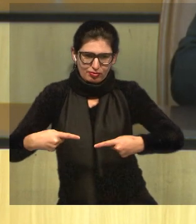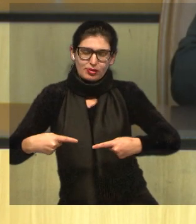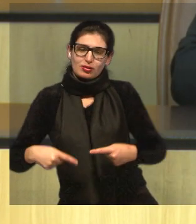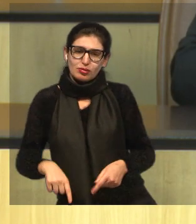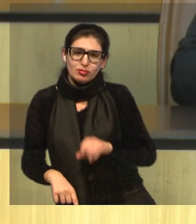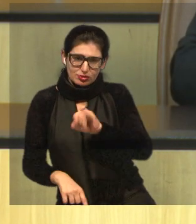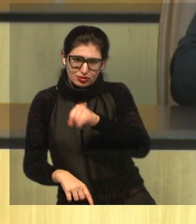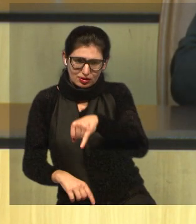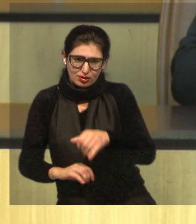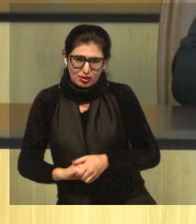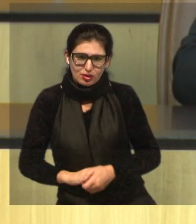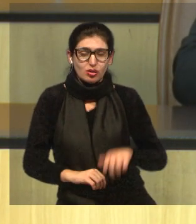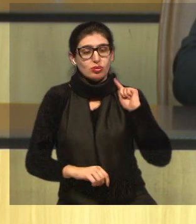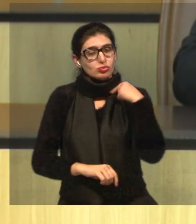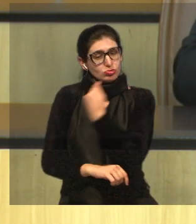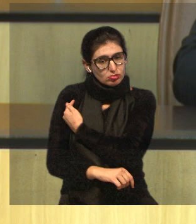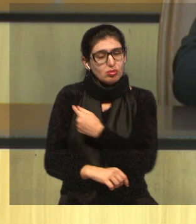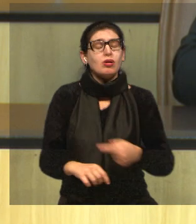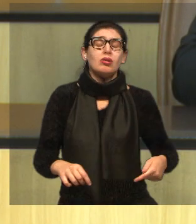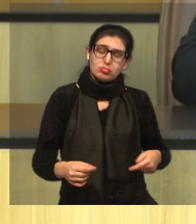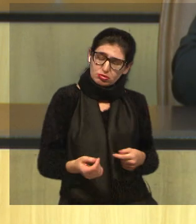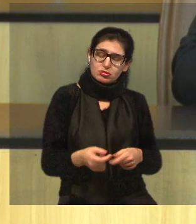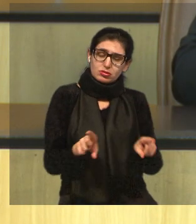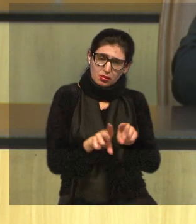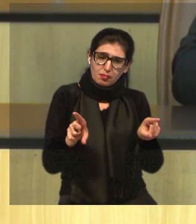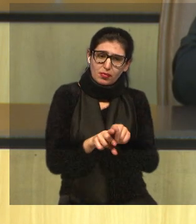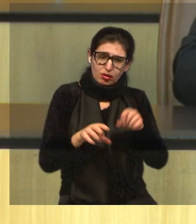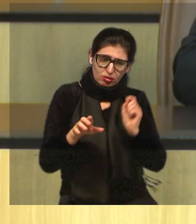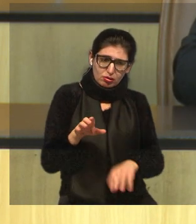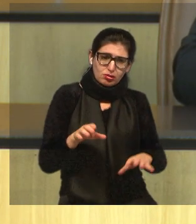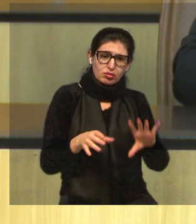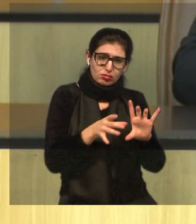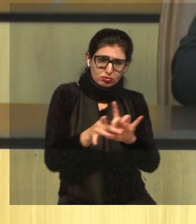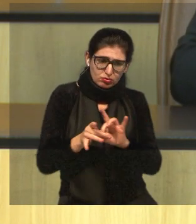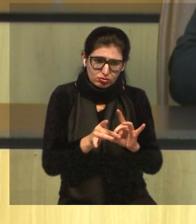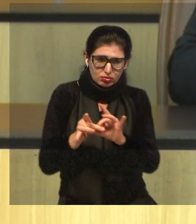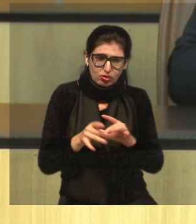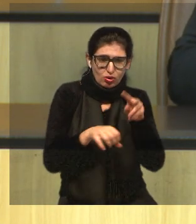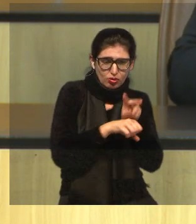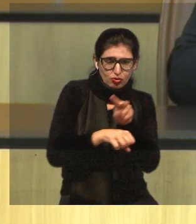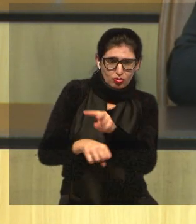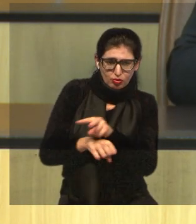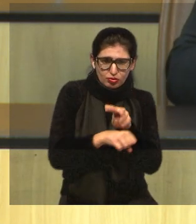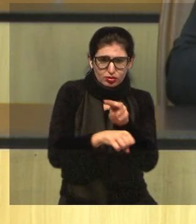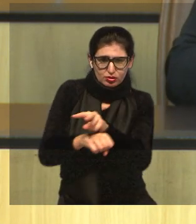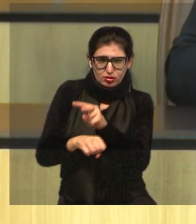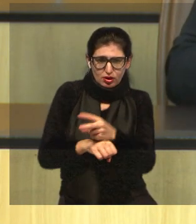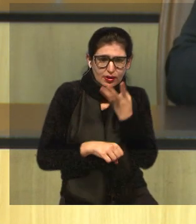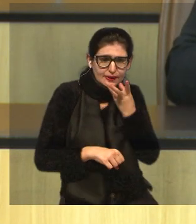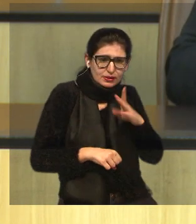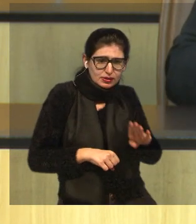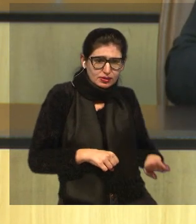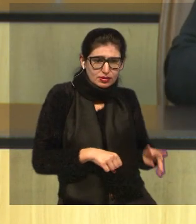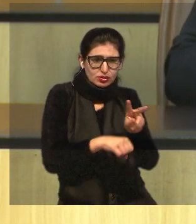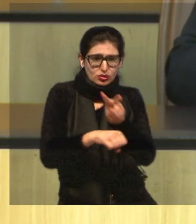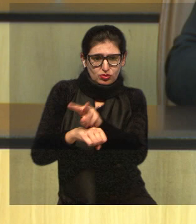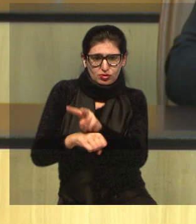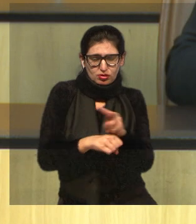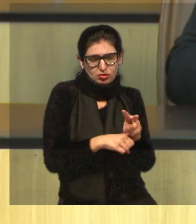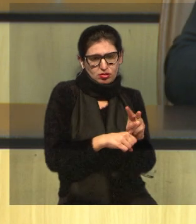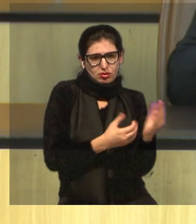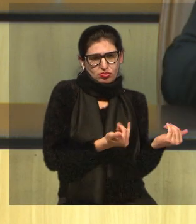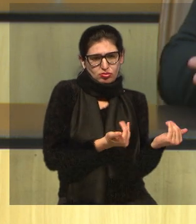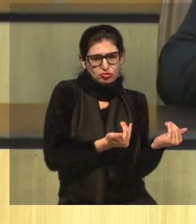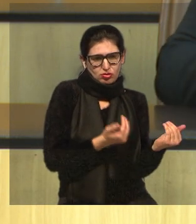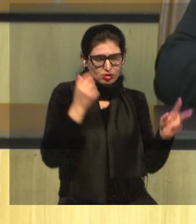nós somos comprometidos em proteger. Então, aqui eu quero, de antemão, lembrar